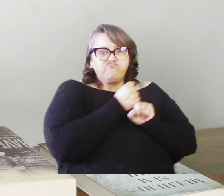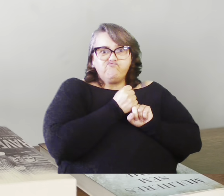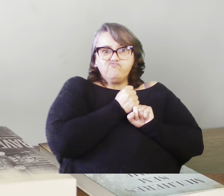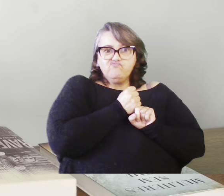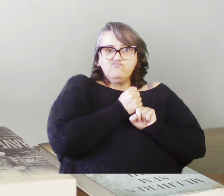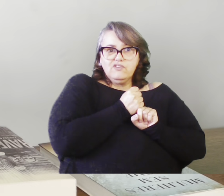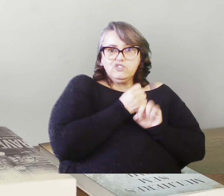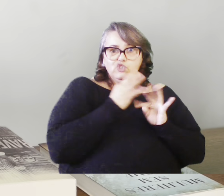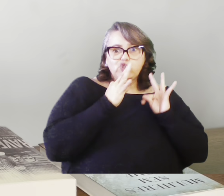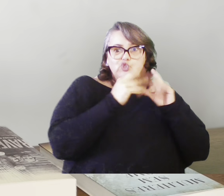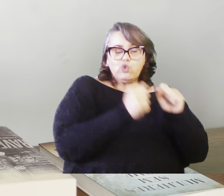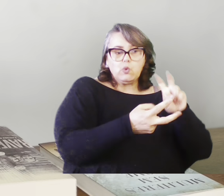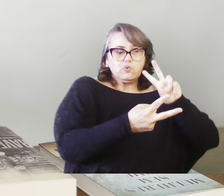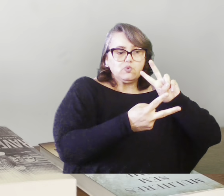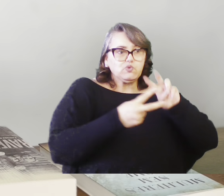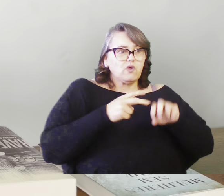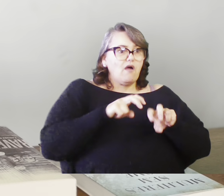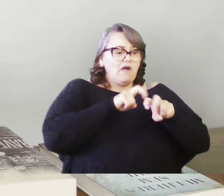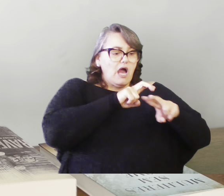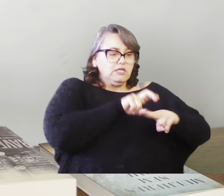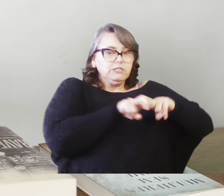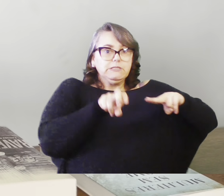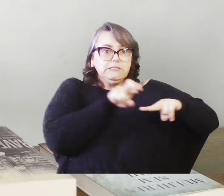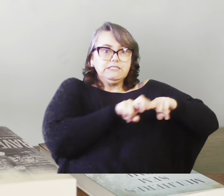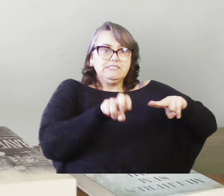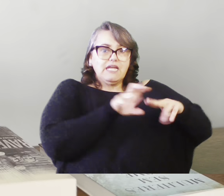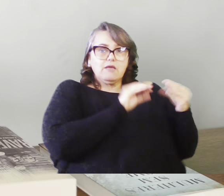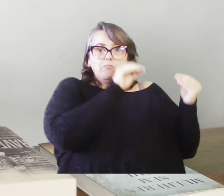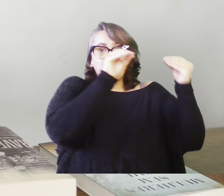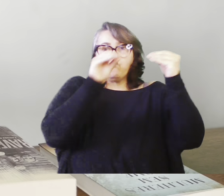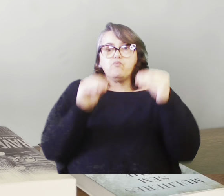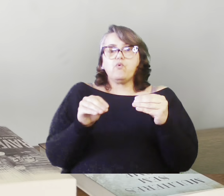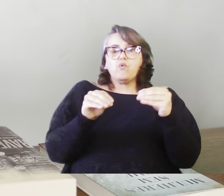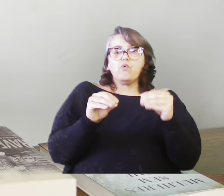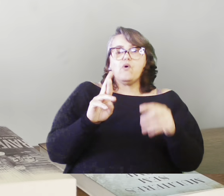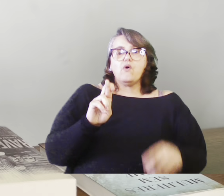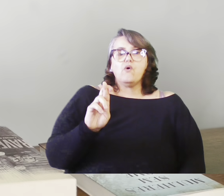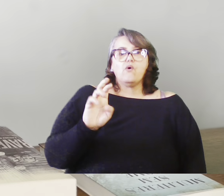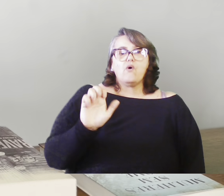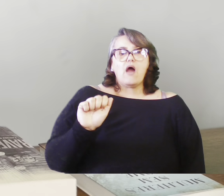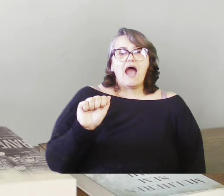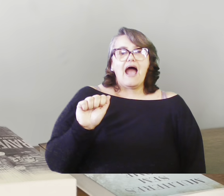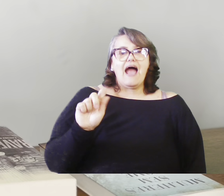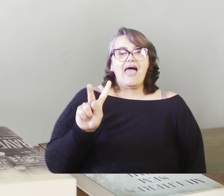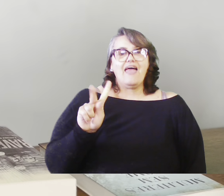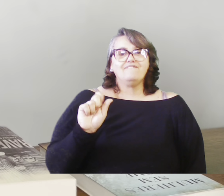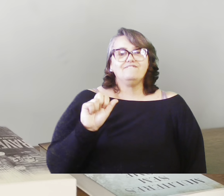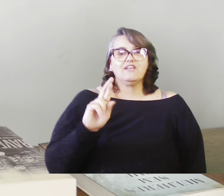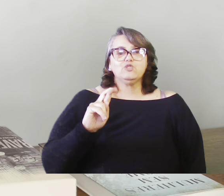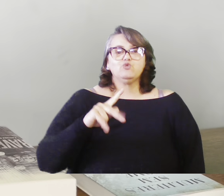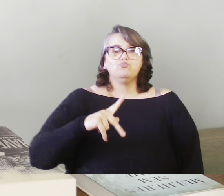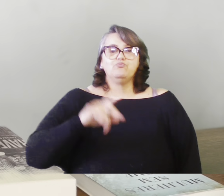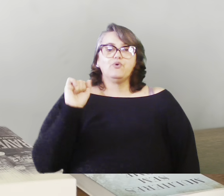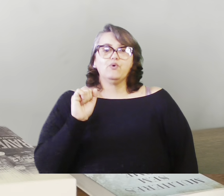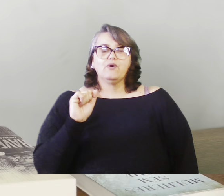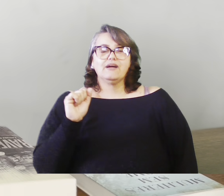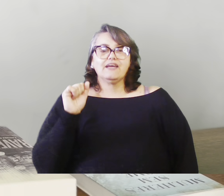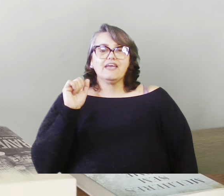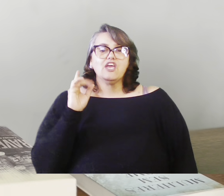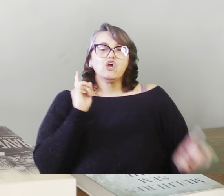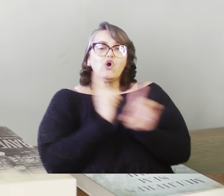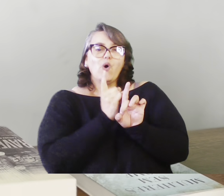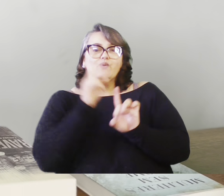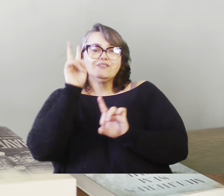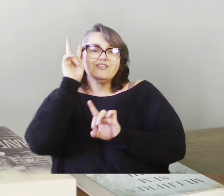coincidentemente, e todos são colocados num trem e levados a Ravensbrück. E ali a história dela se